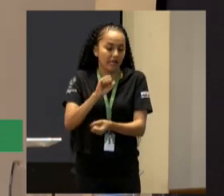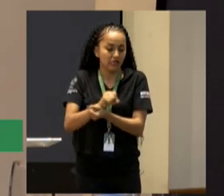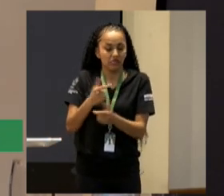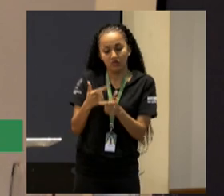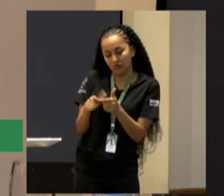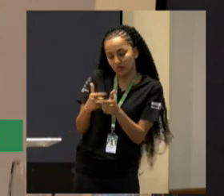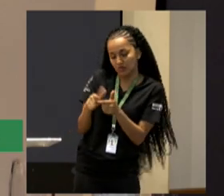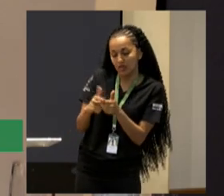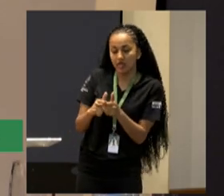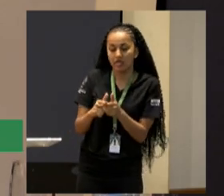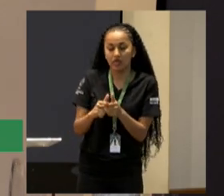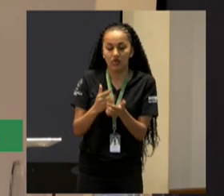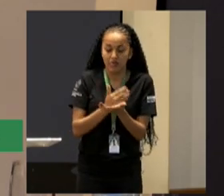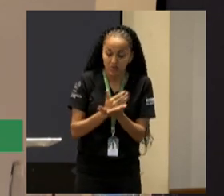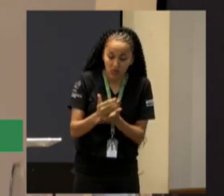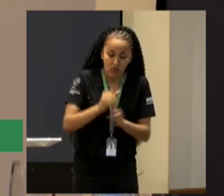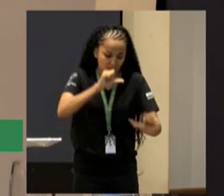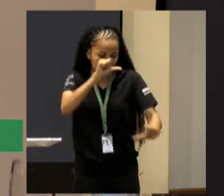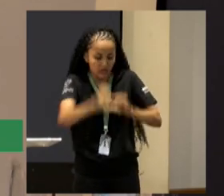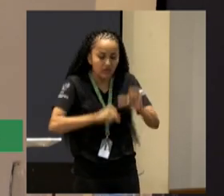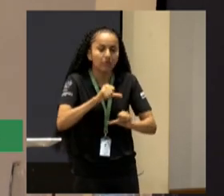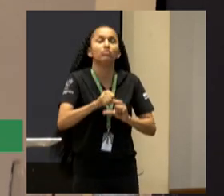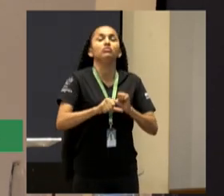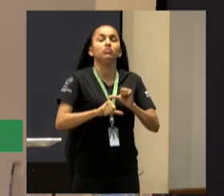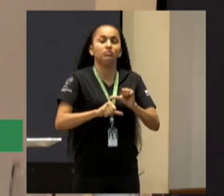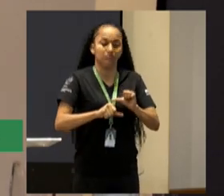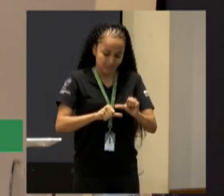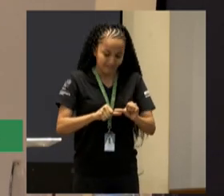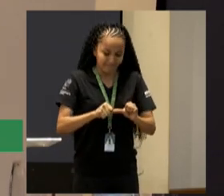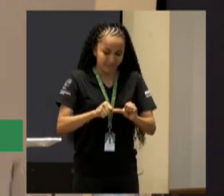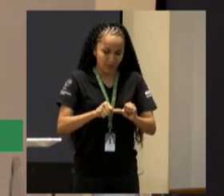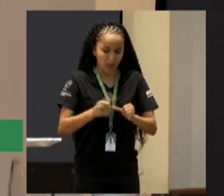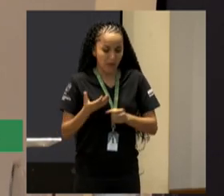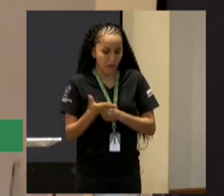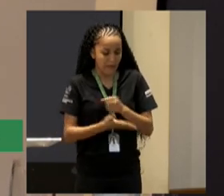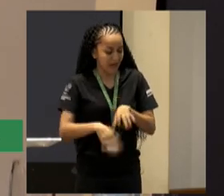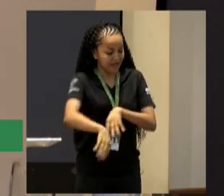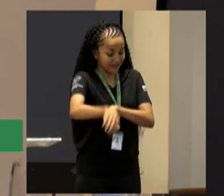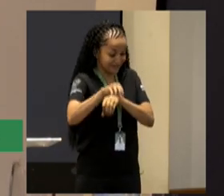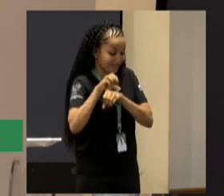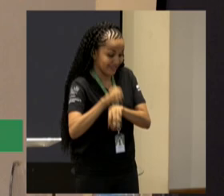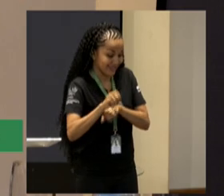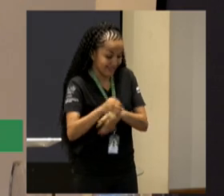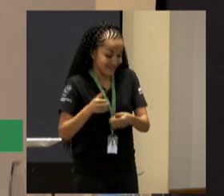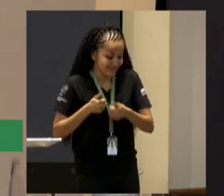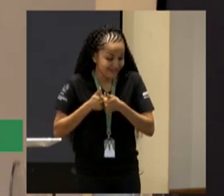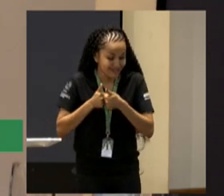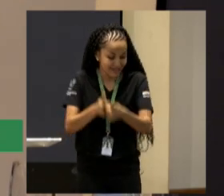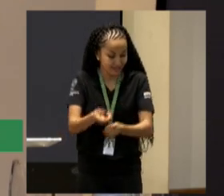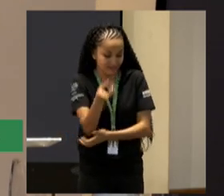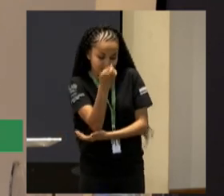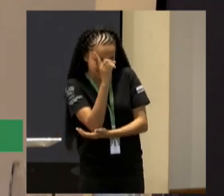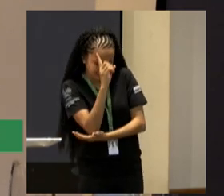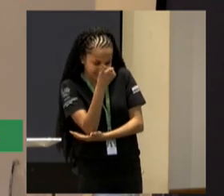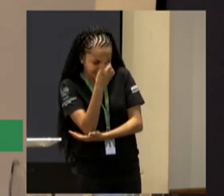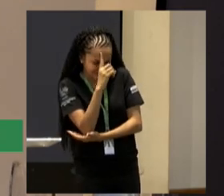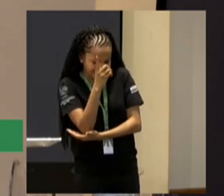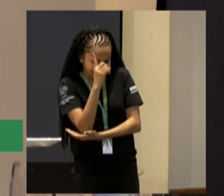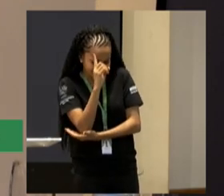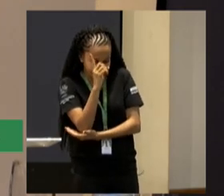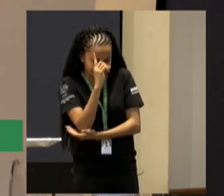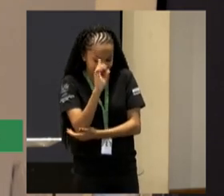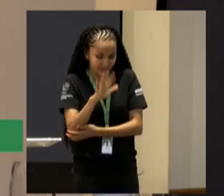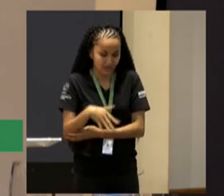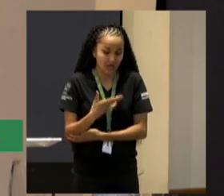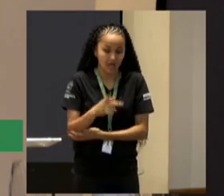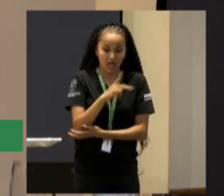problema e passou a se tornar um princípio educativo que perseguimos cotidianamente.